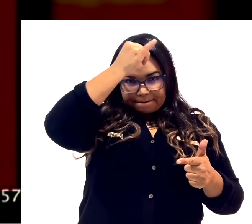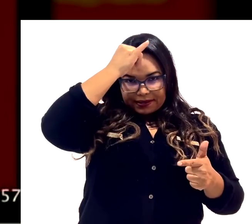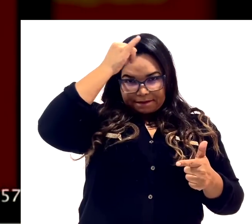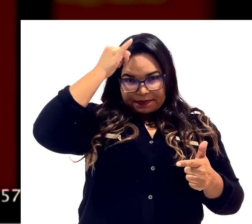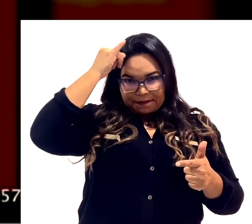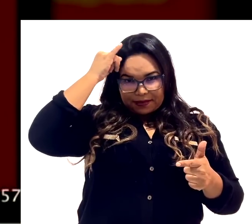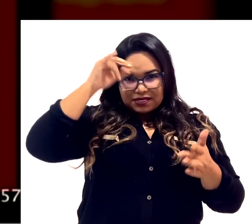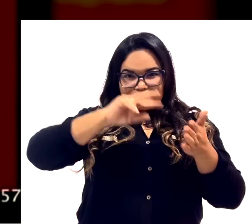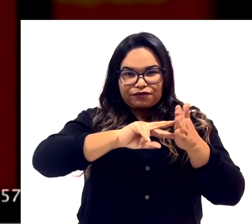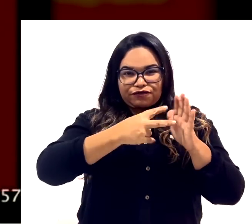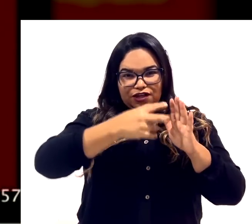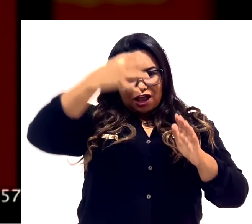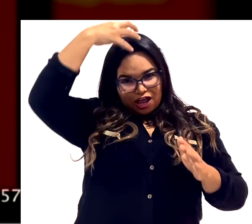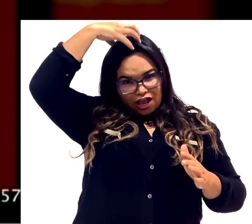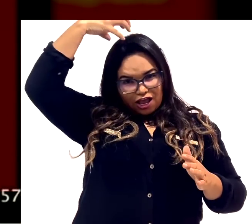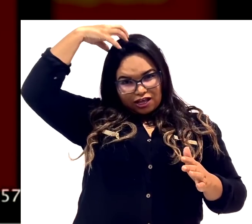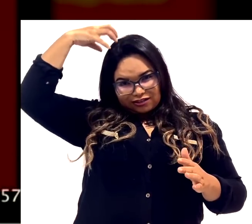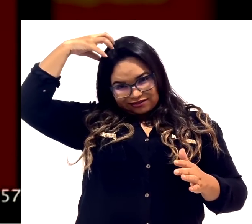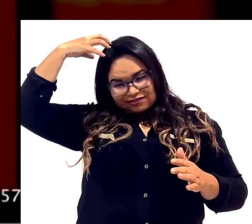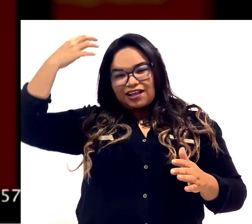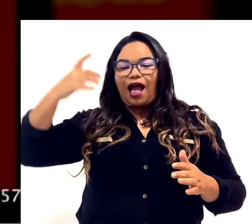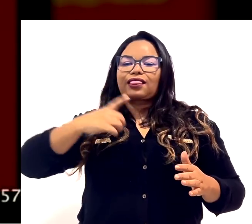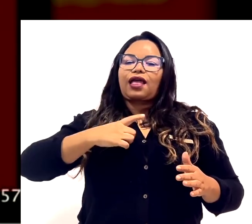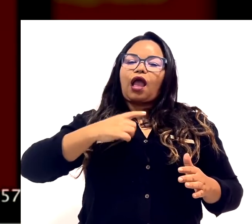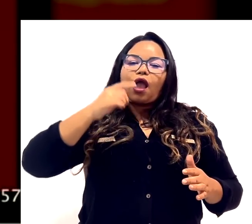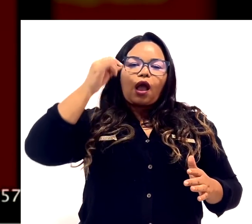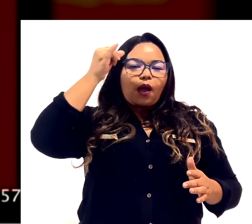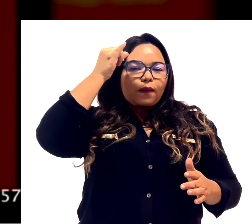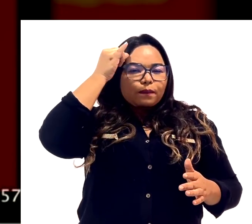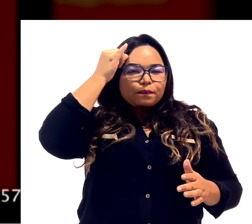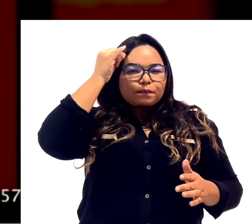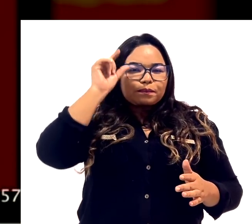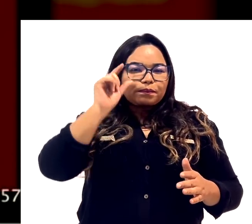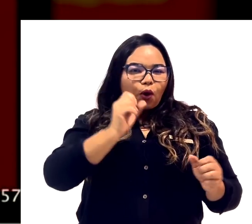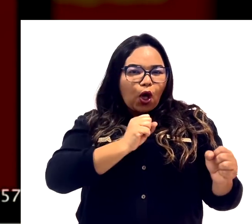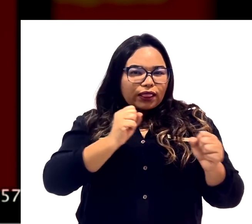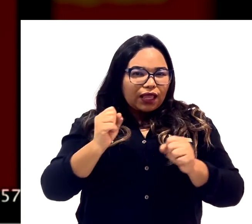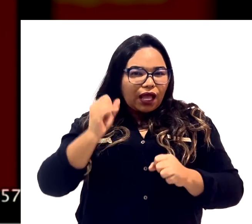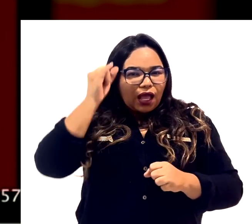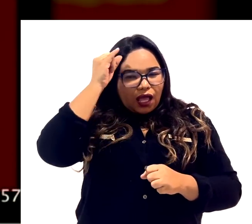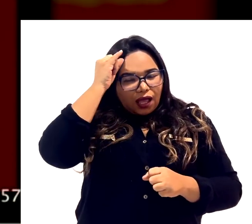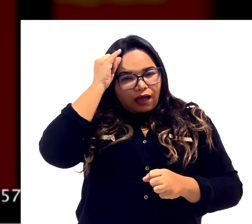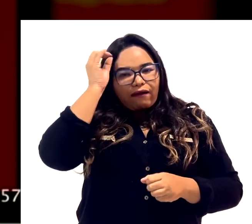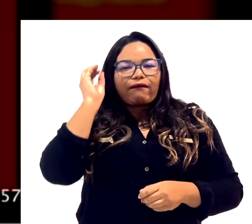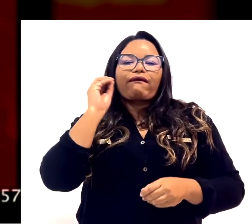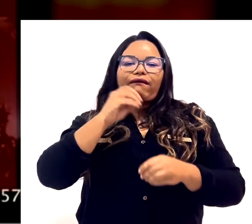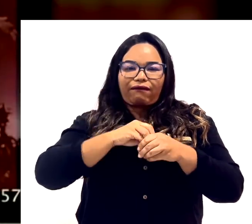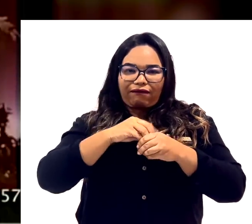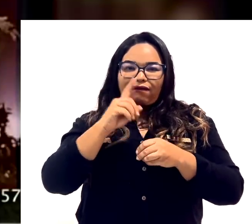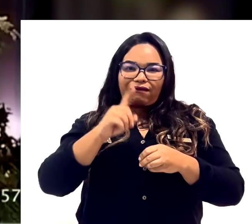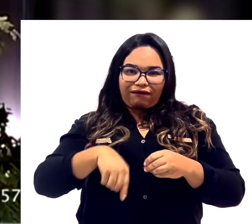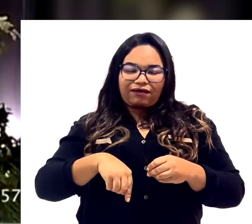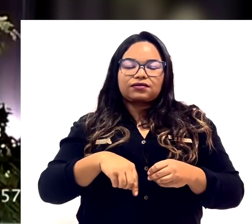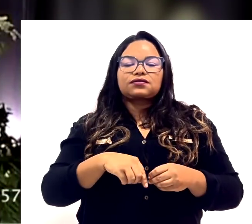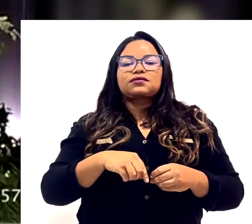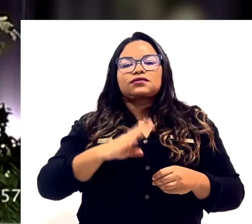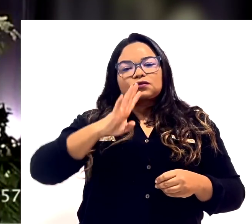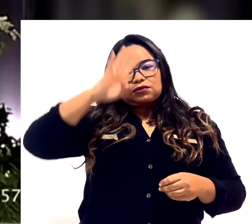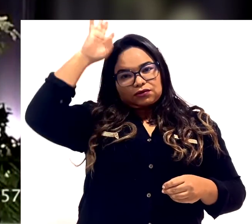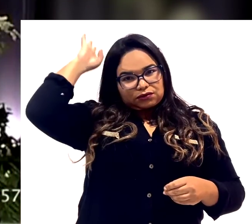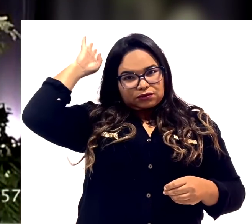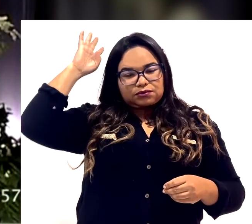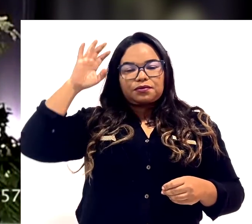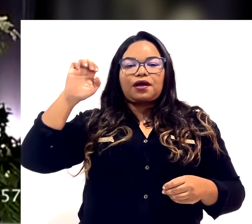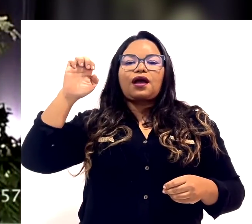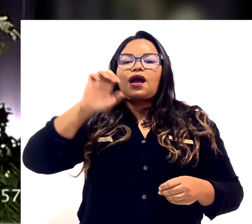eu a considerar os 10 chifres, eis que do meio deles surgiu um chifre pequeno. Portanto, ele tem que surgir do Império Romano Ocidental. Ele é